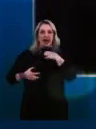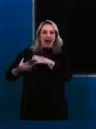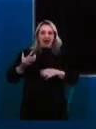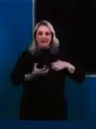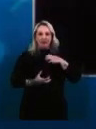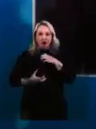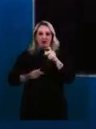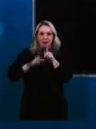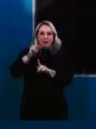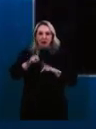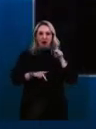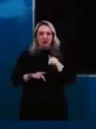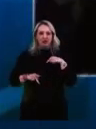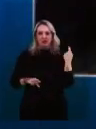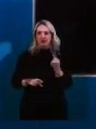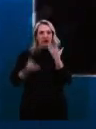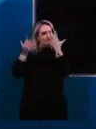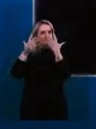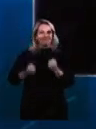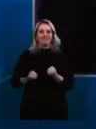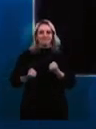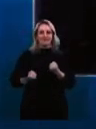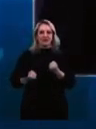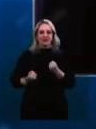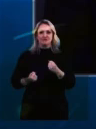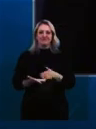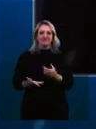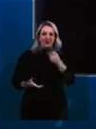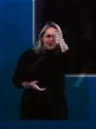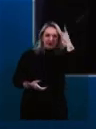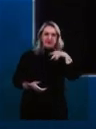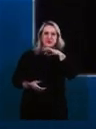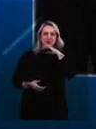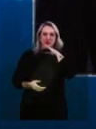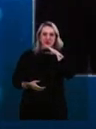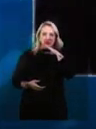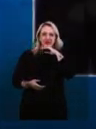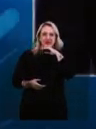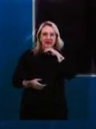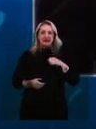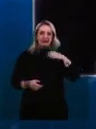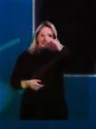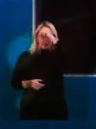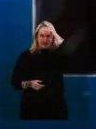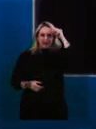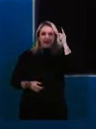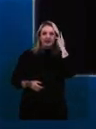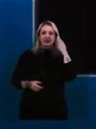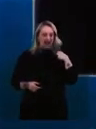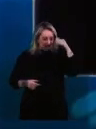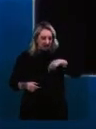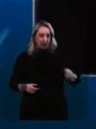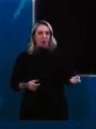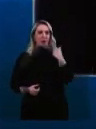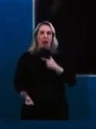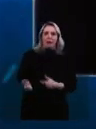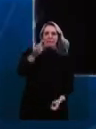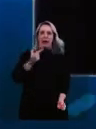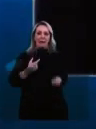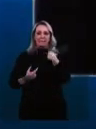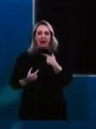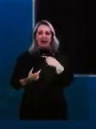revolta popular, nós não vamos aceitar esses canalhas dirigir essa cidade. Eu estou aqui levando pancadas atrás de